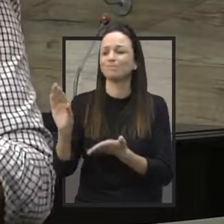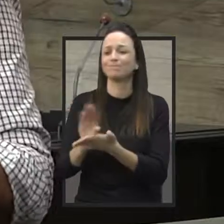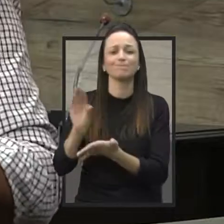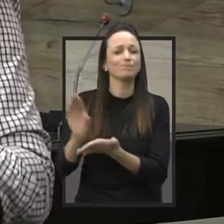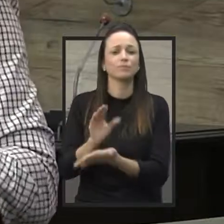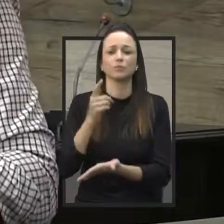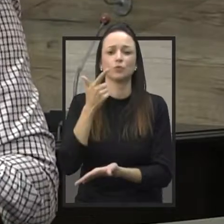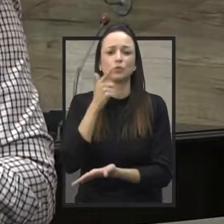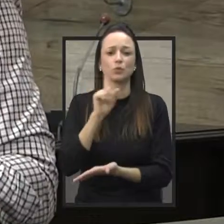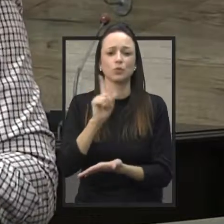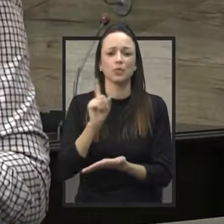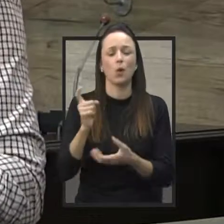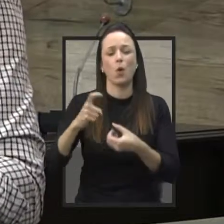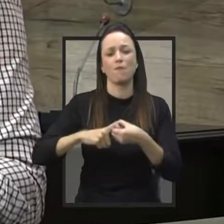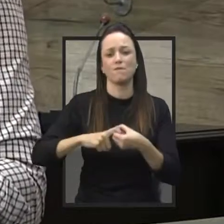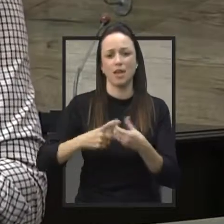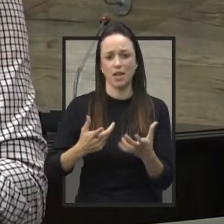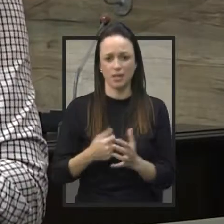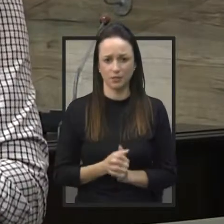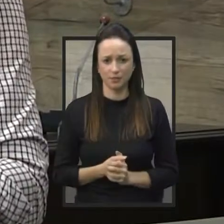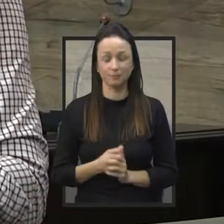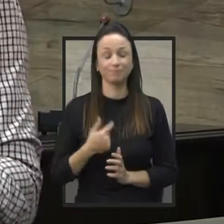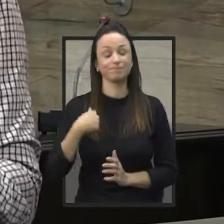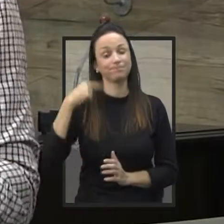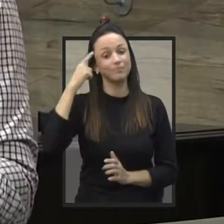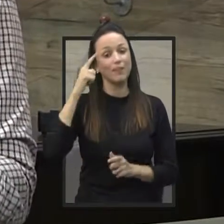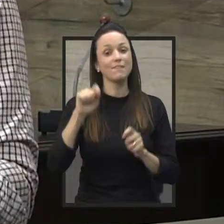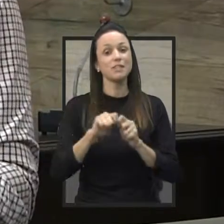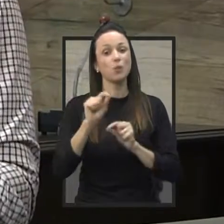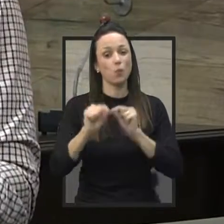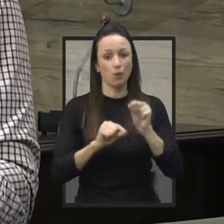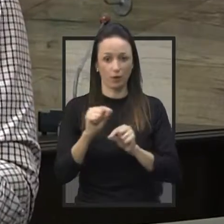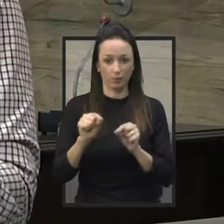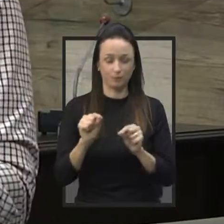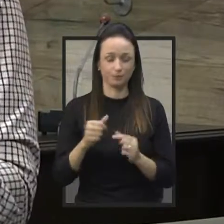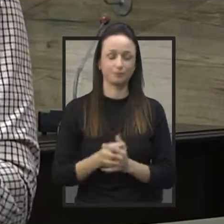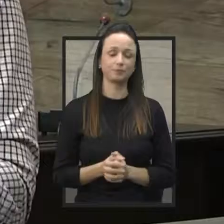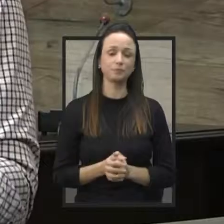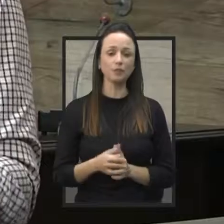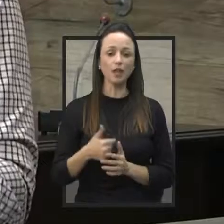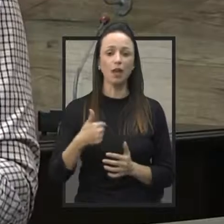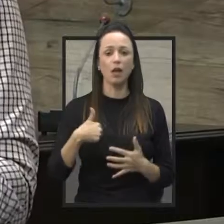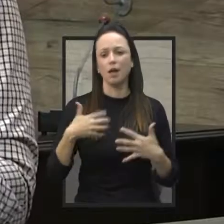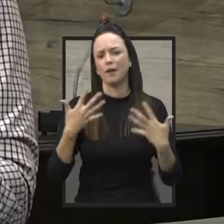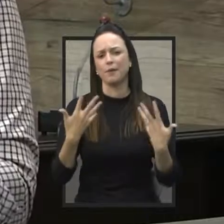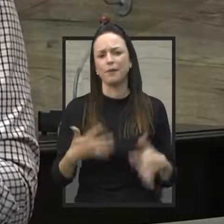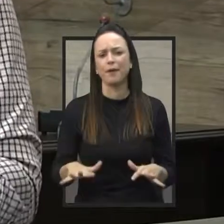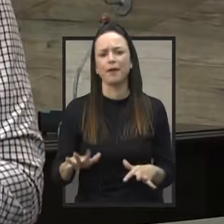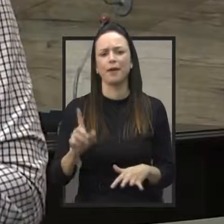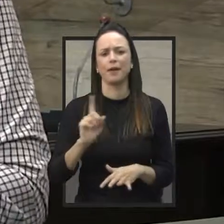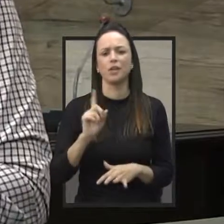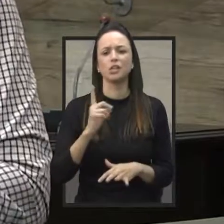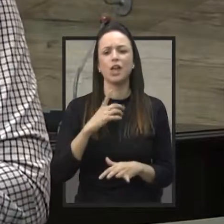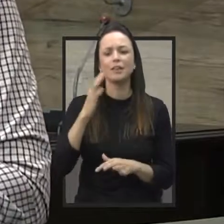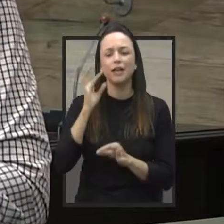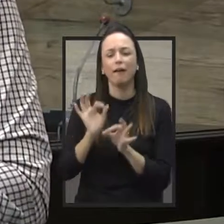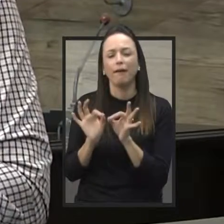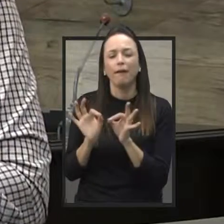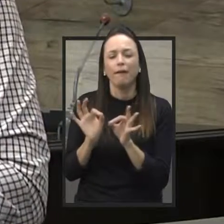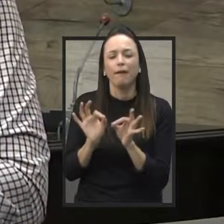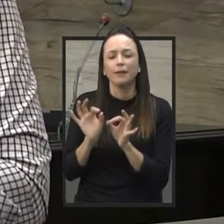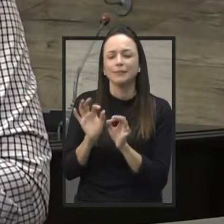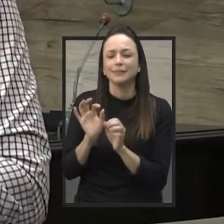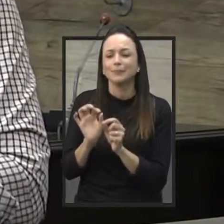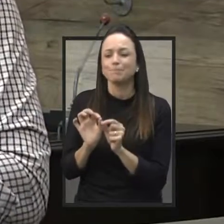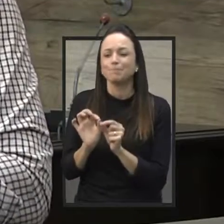mais manter o convênio. E o que nós estamos fazendo? Eu sempre falo, nunca fui atrás de dar um jeitinho na situação.